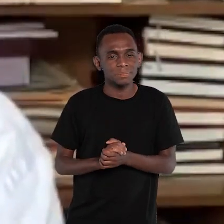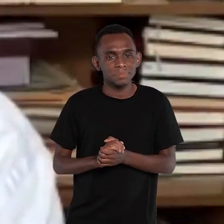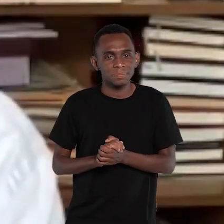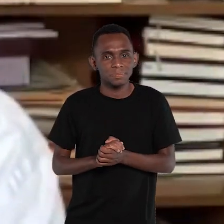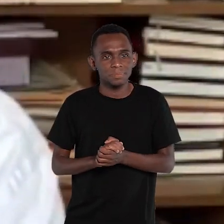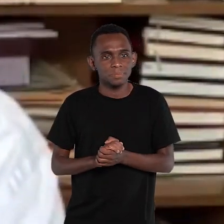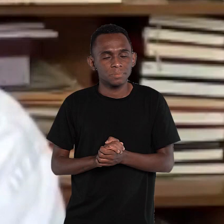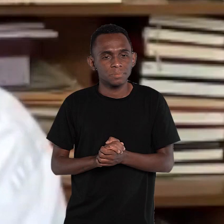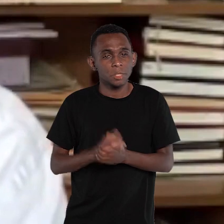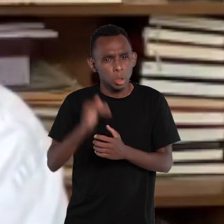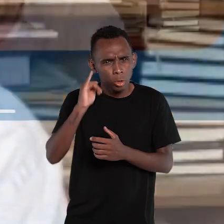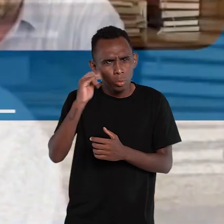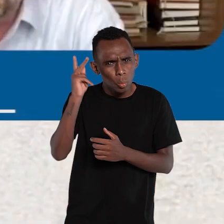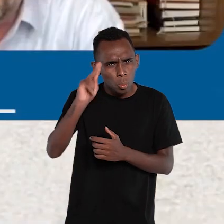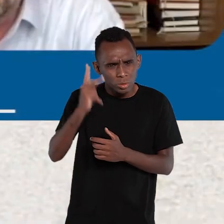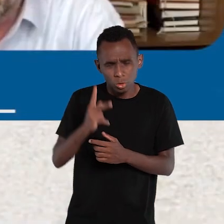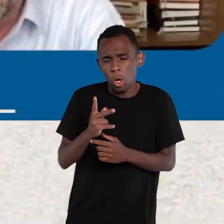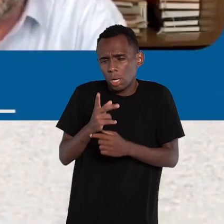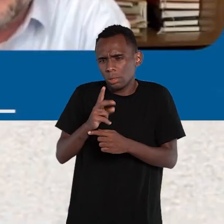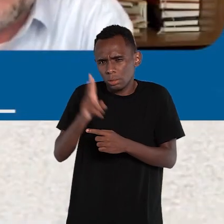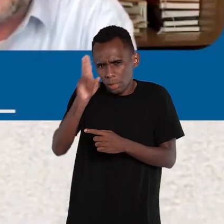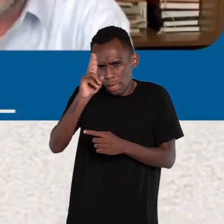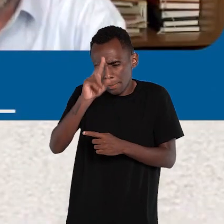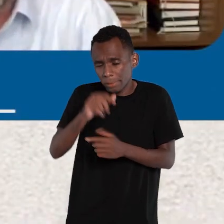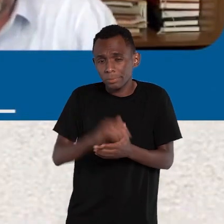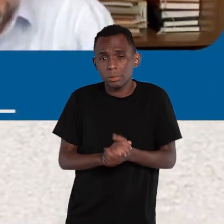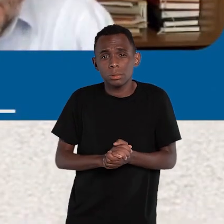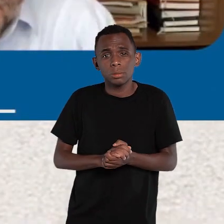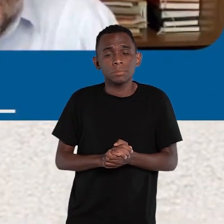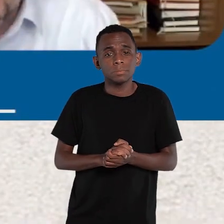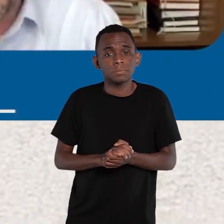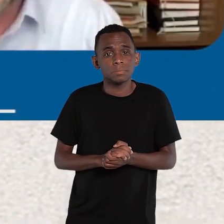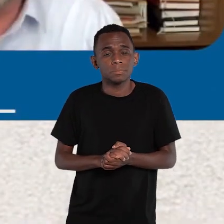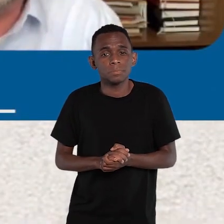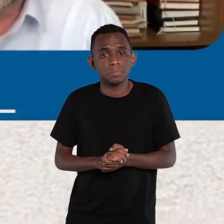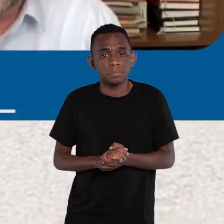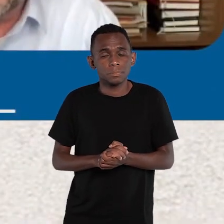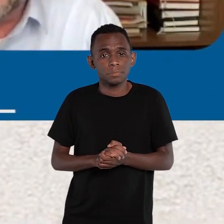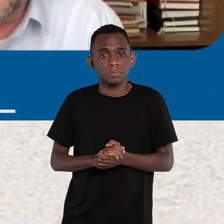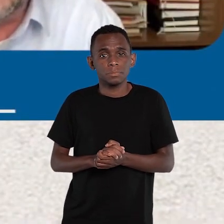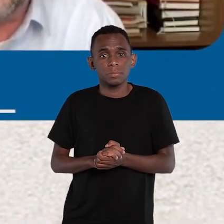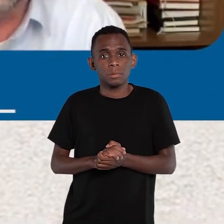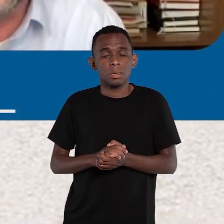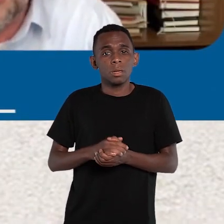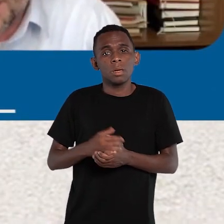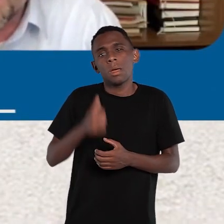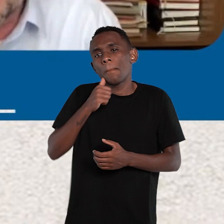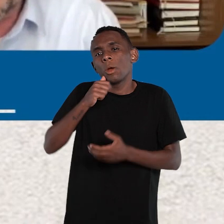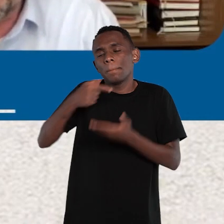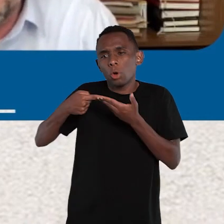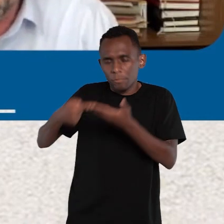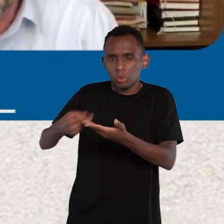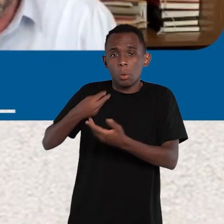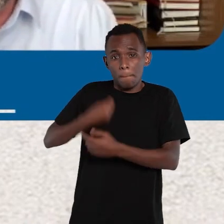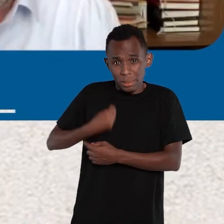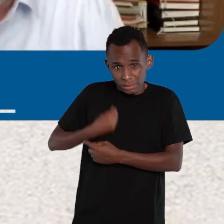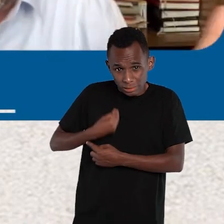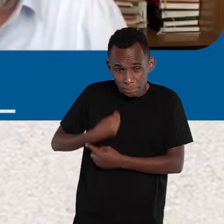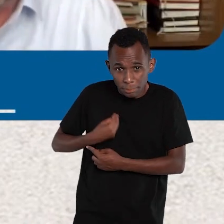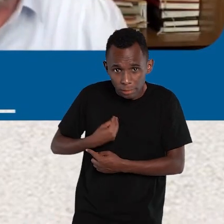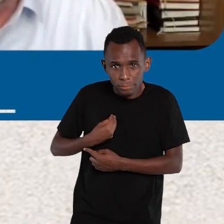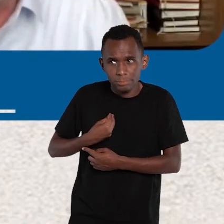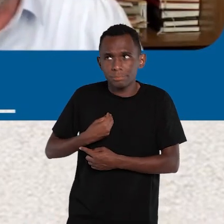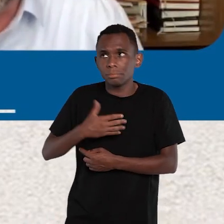você conhece essa história. Quando teve a primeira flip, a Liz me convidou para participar, e